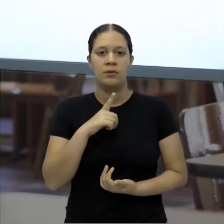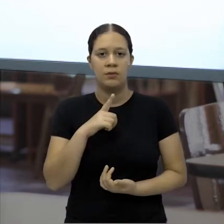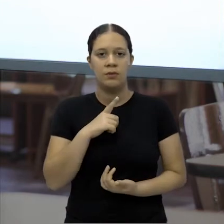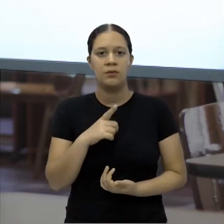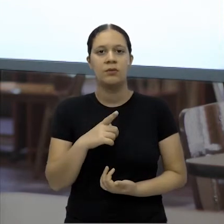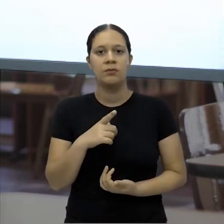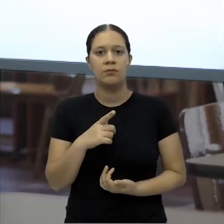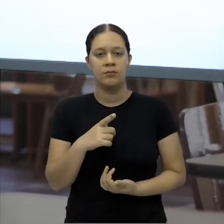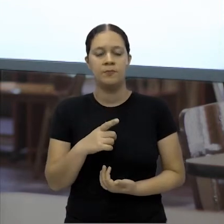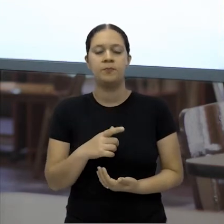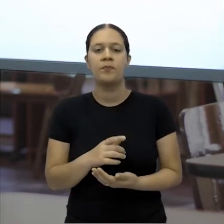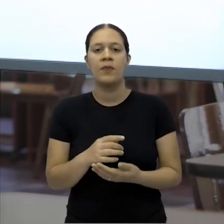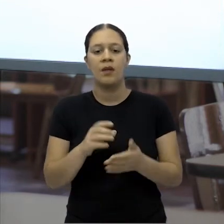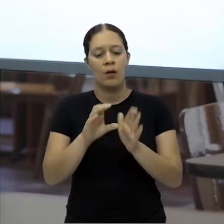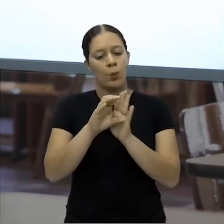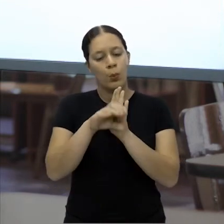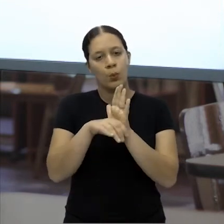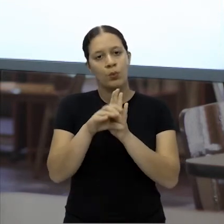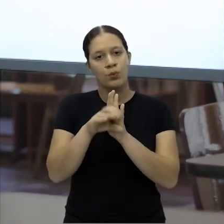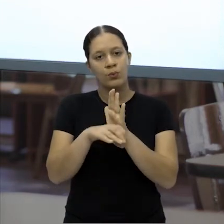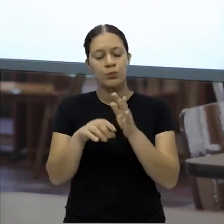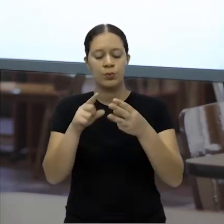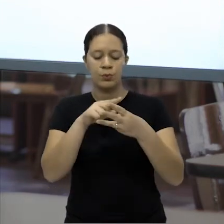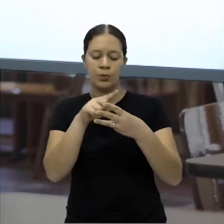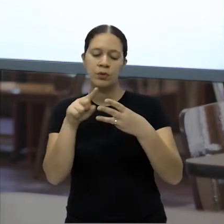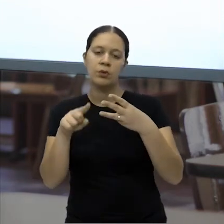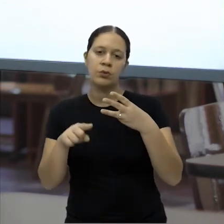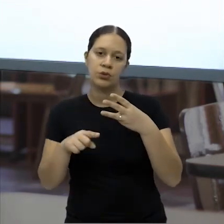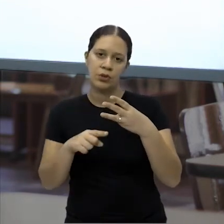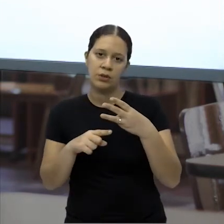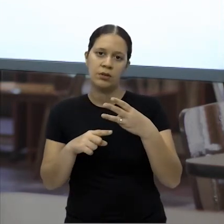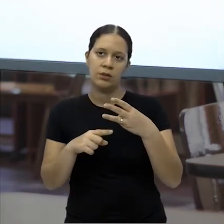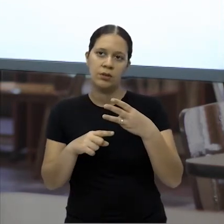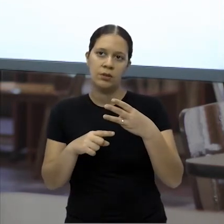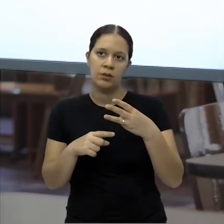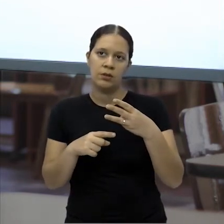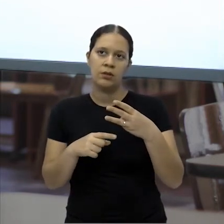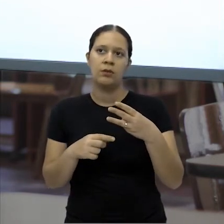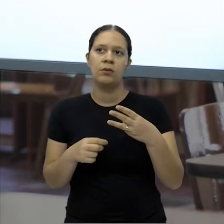essa explicação nós chamamos de definição. Então, esses são os três